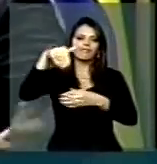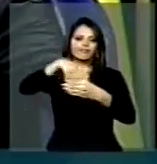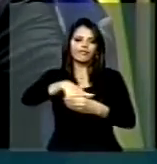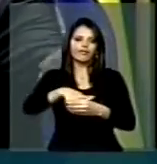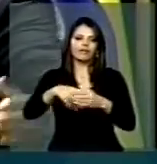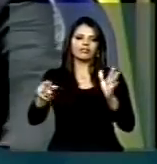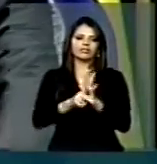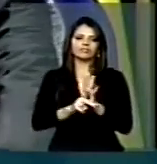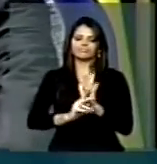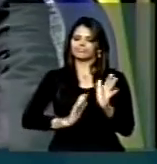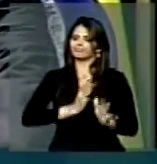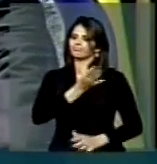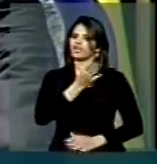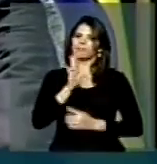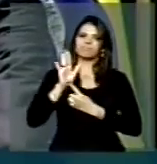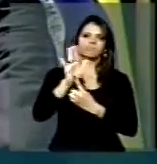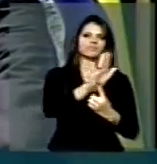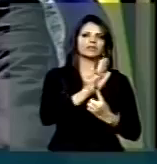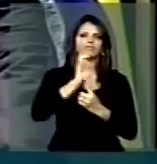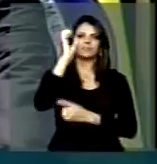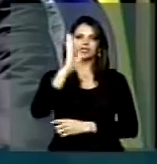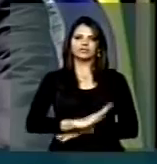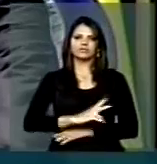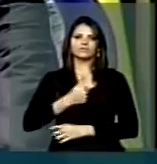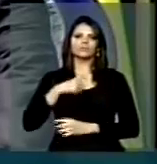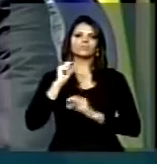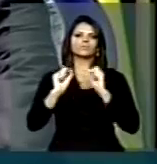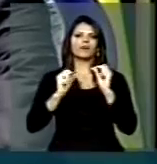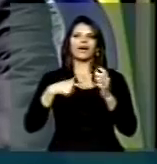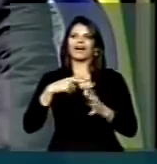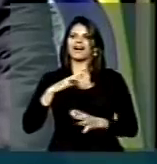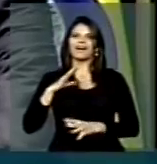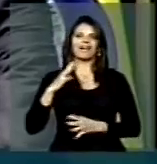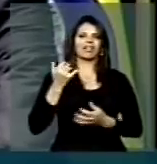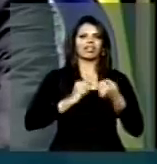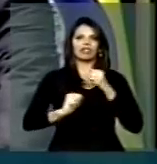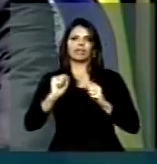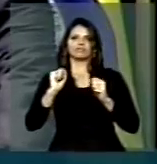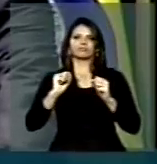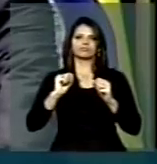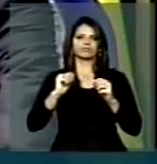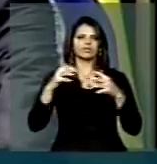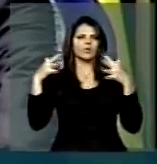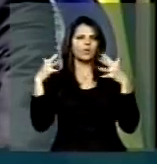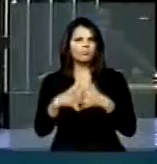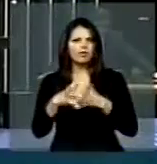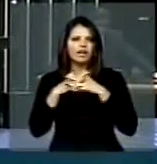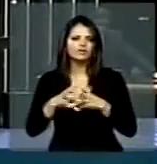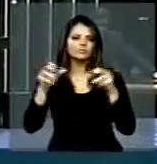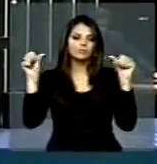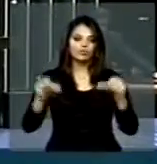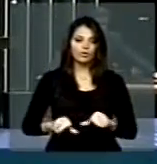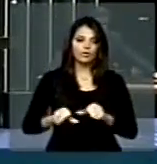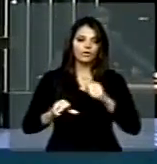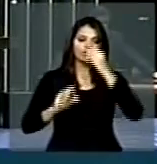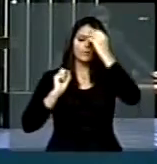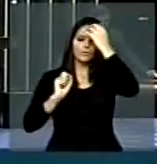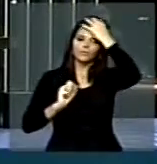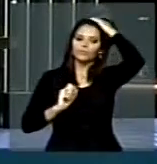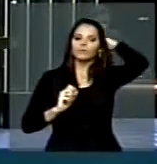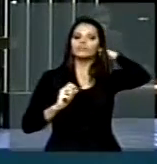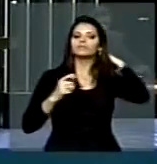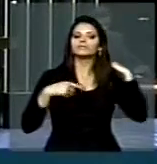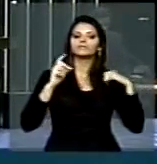caos para apresentar-se ao país no figurino de salvacionistas. Mais complexo ainda, foi mais